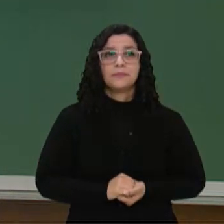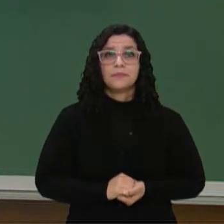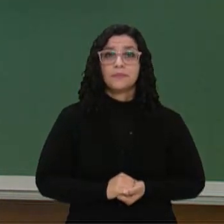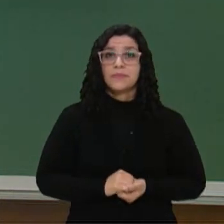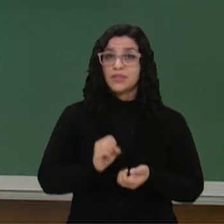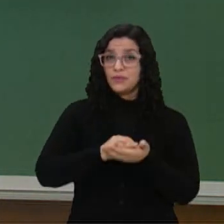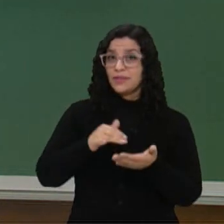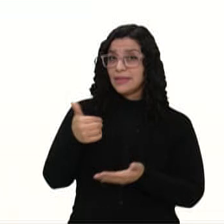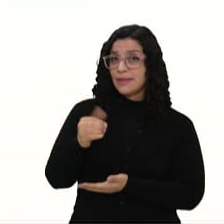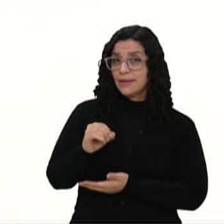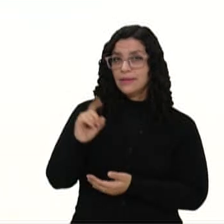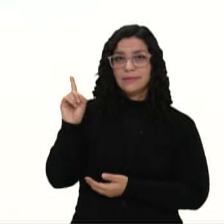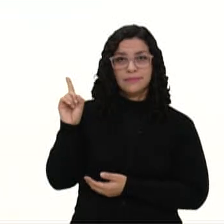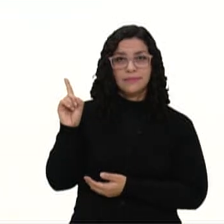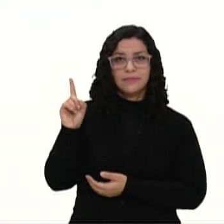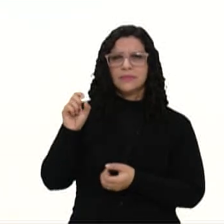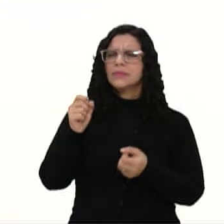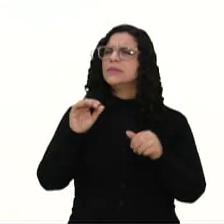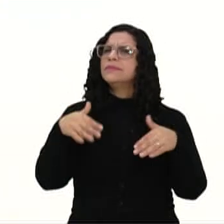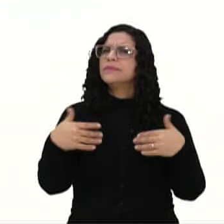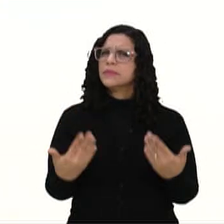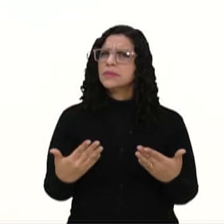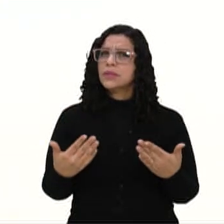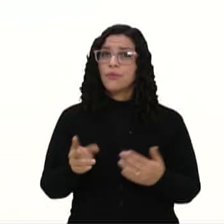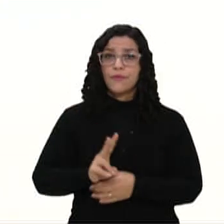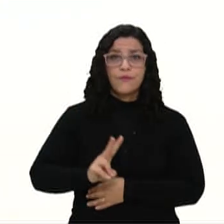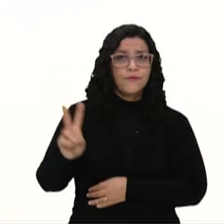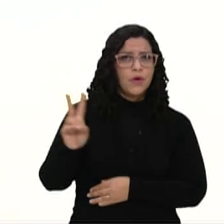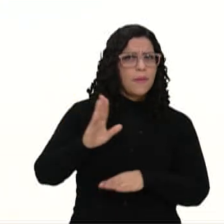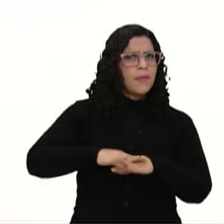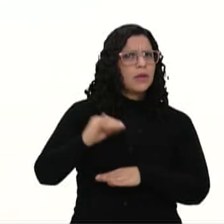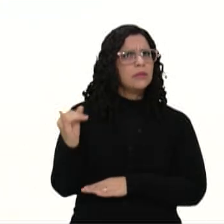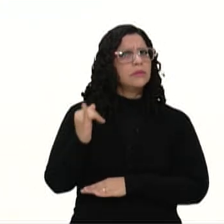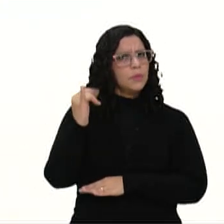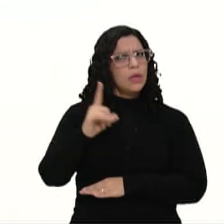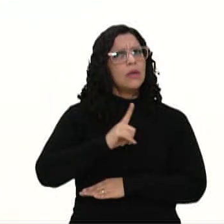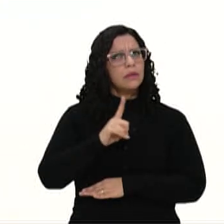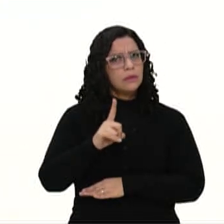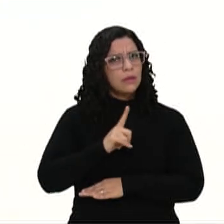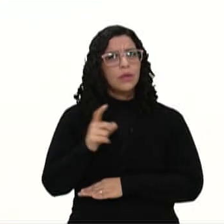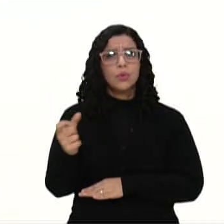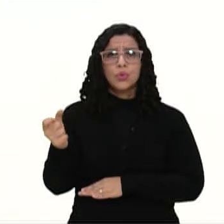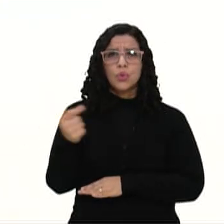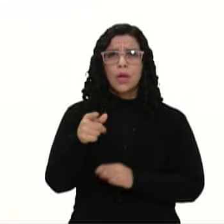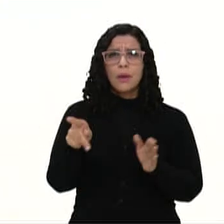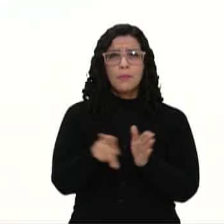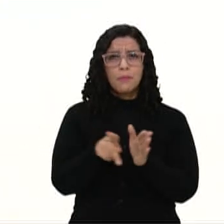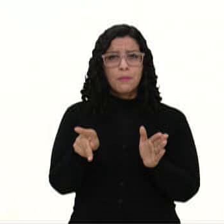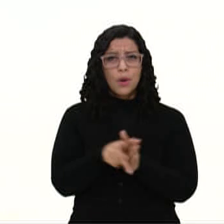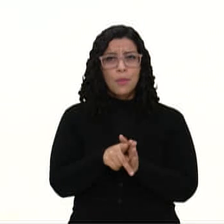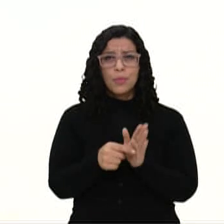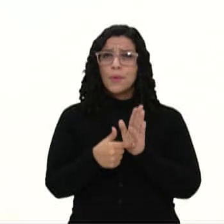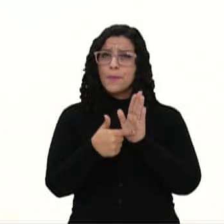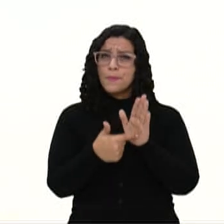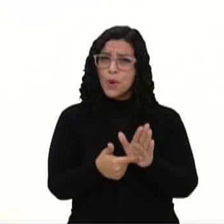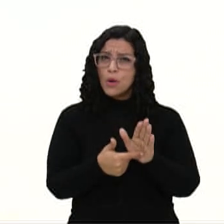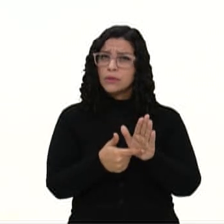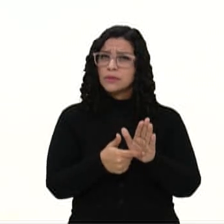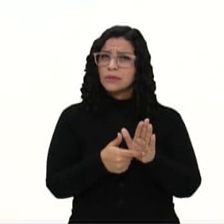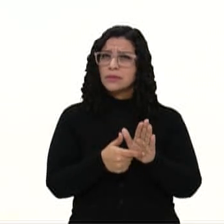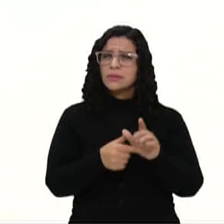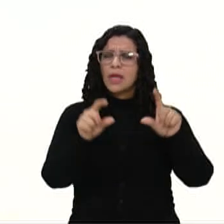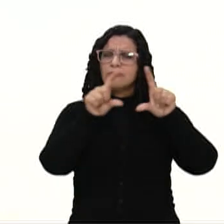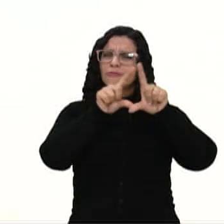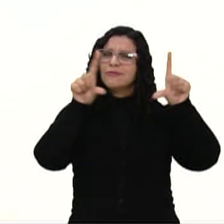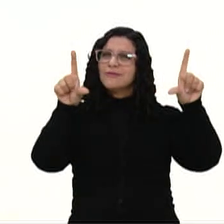Agora o próximo exercício. Afinal, há valores muito mais importantes do que os que aparecem no cabeçalho das